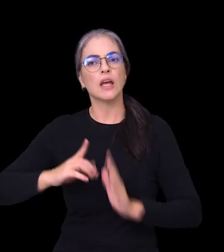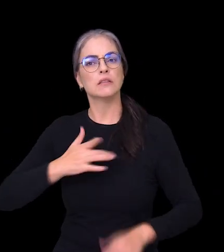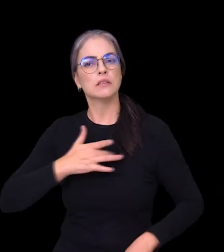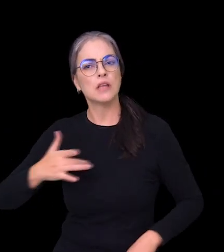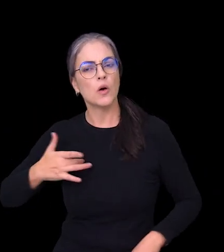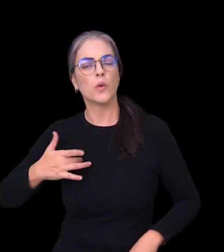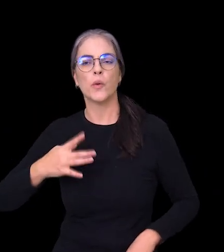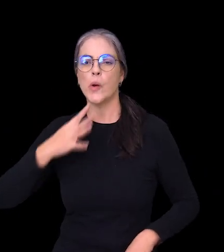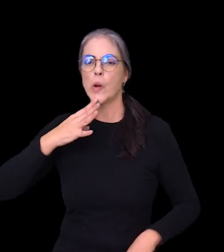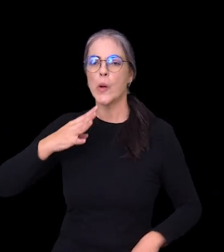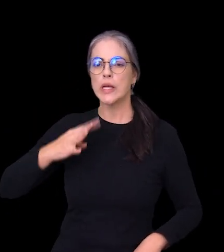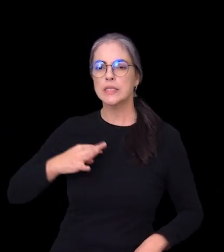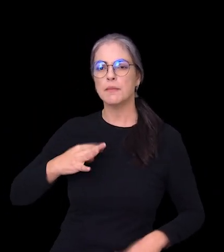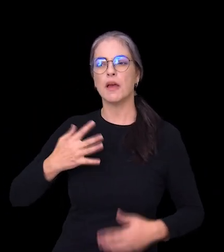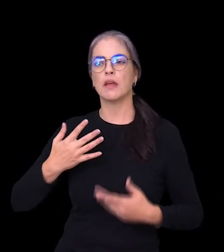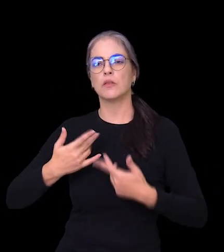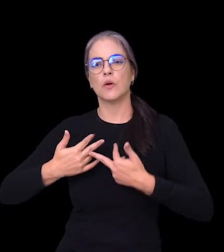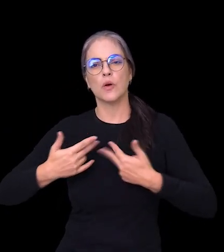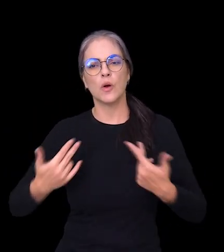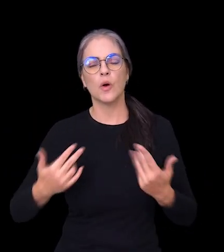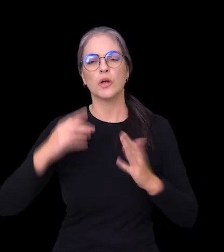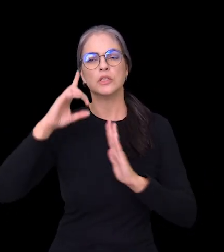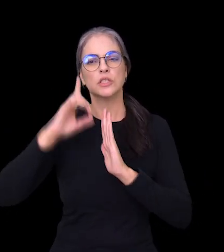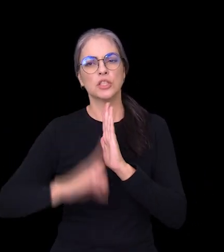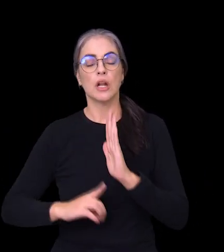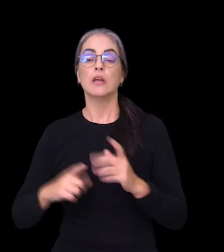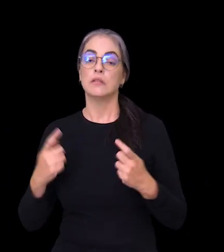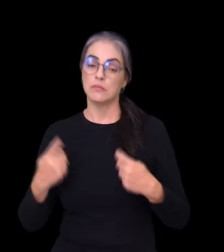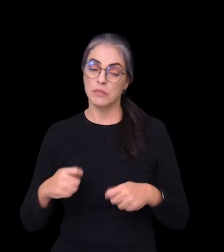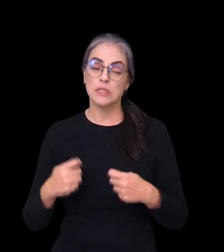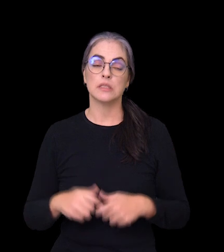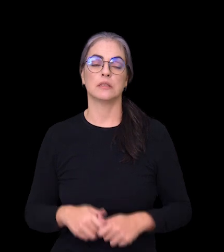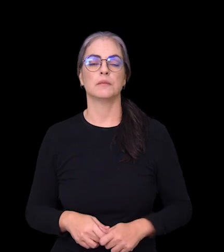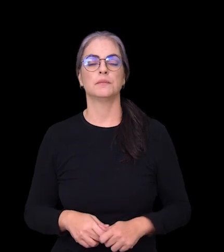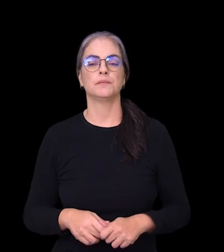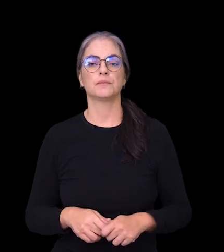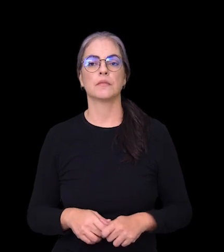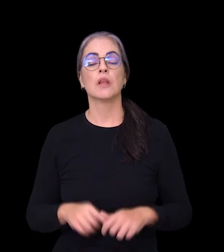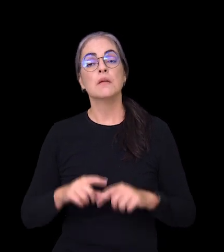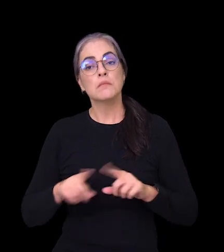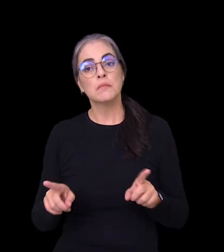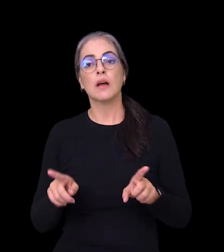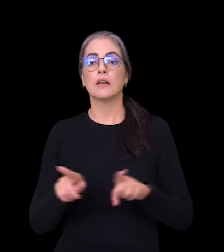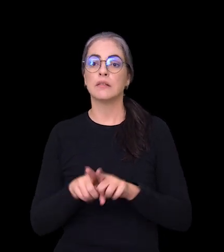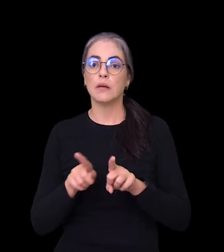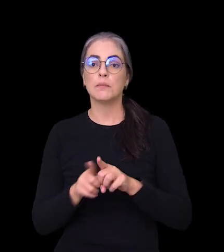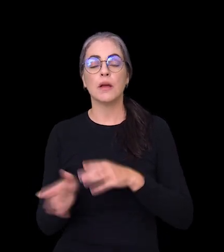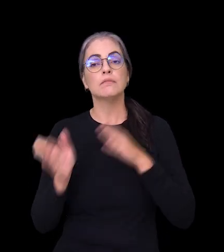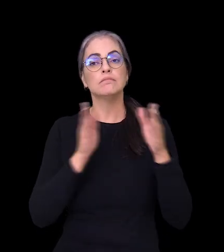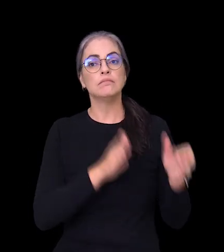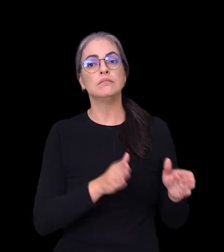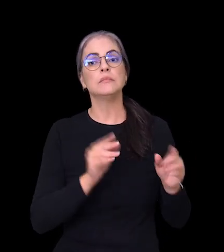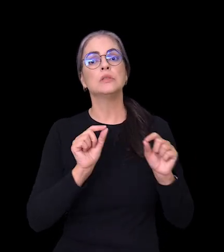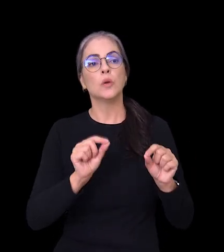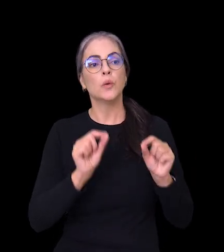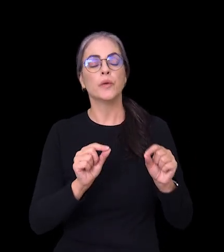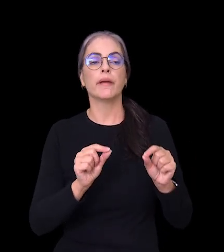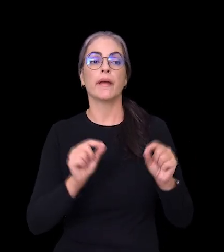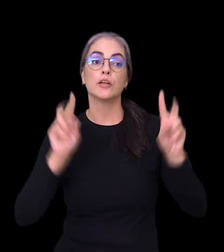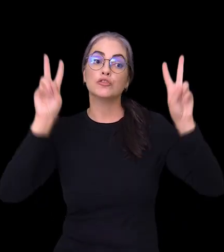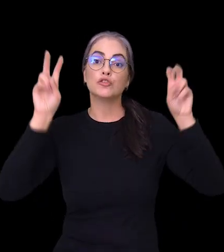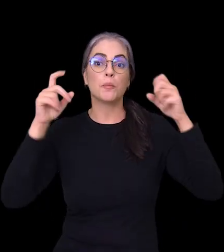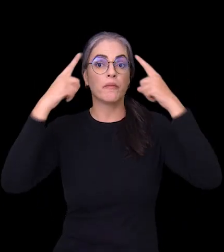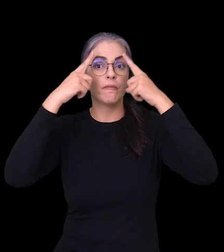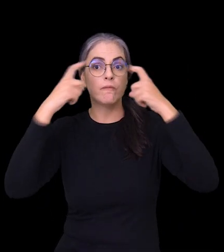que as decisões sejam informadas e responsáveis, mas tem o outro lado, que é o lado também da prevenção das violências, né?